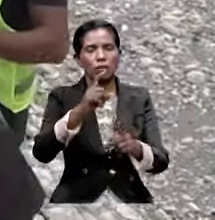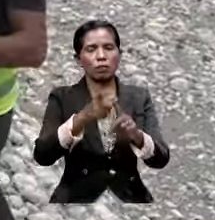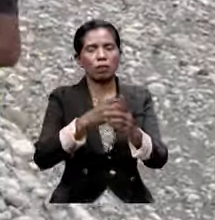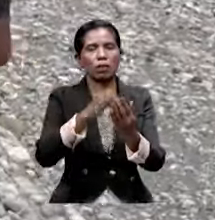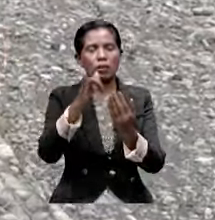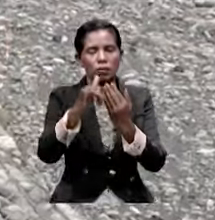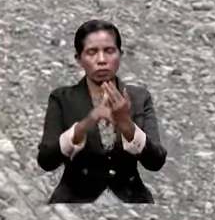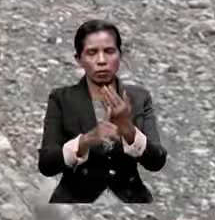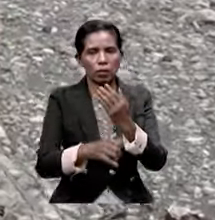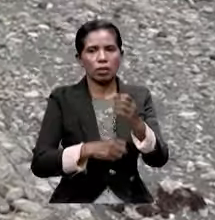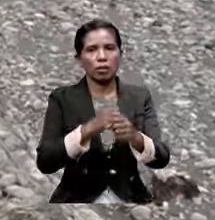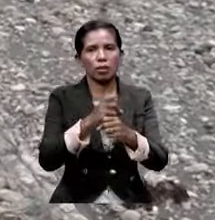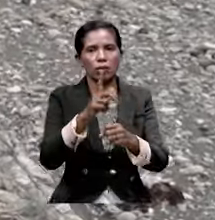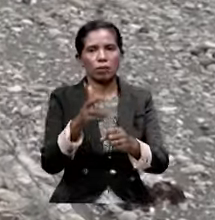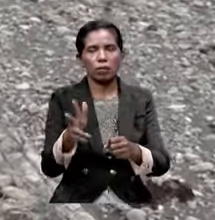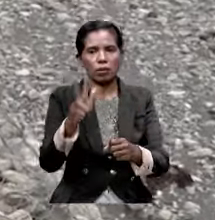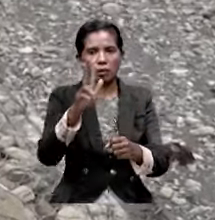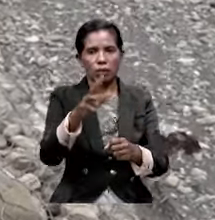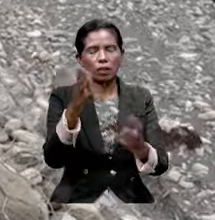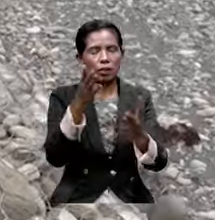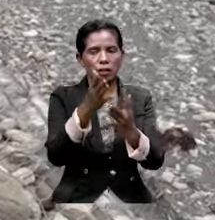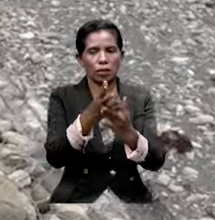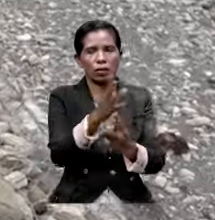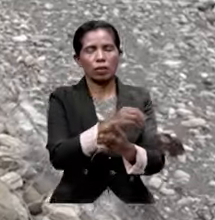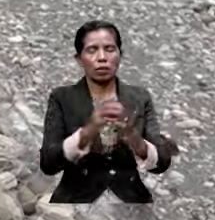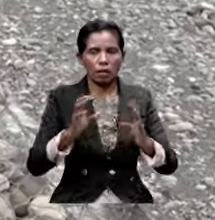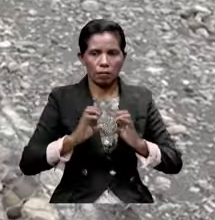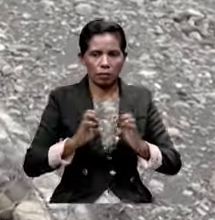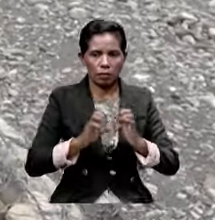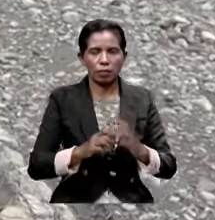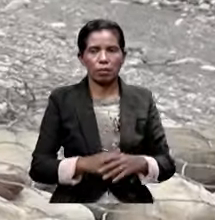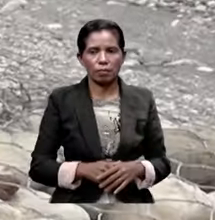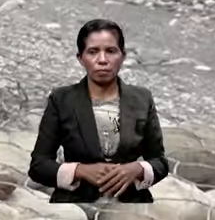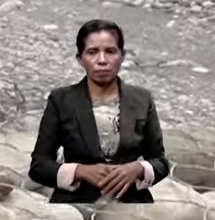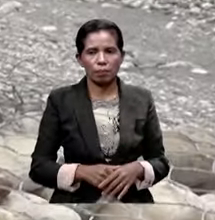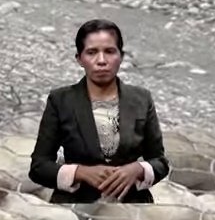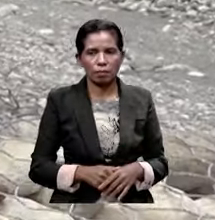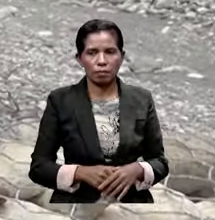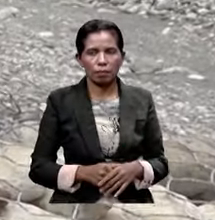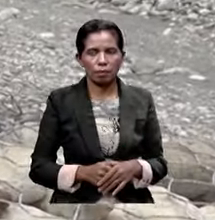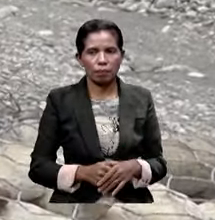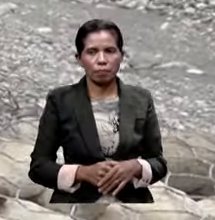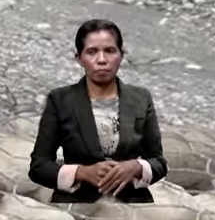novembro, tinari hum rua rua sentolo, notama e a categoria emergência. Marito da Costa, Adriano Verdial, GMN.